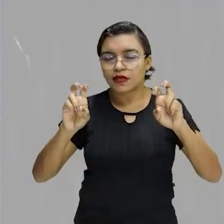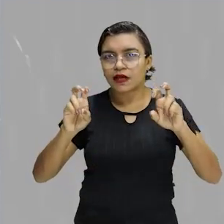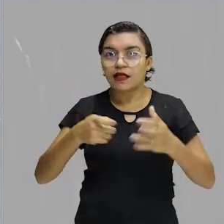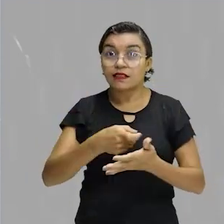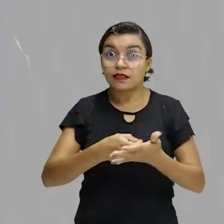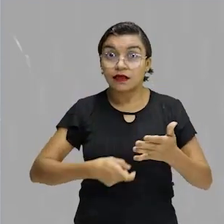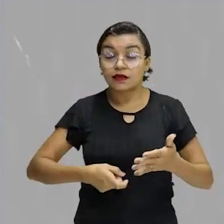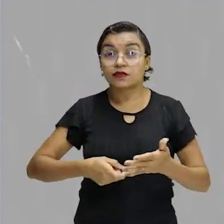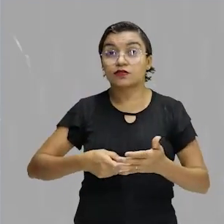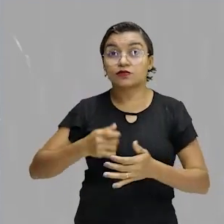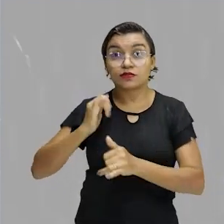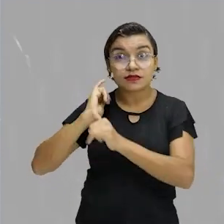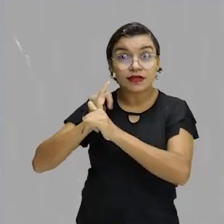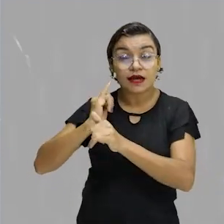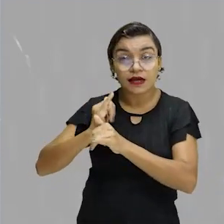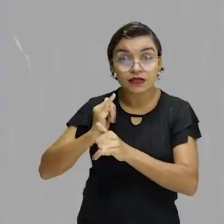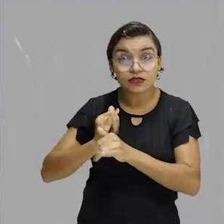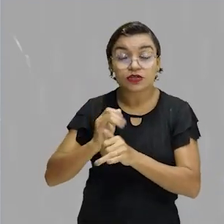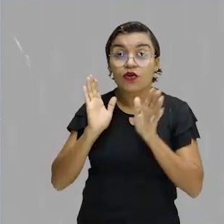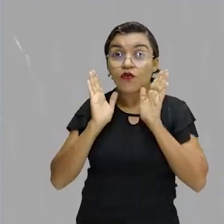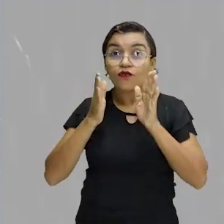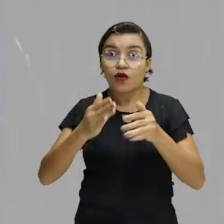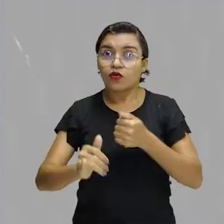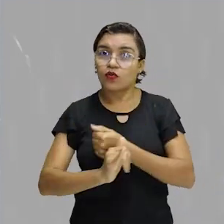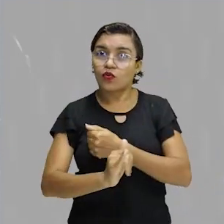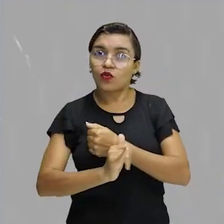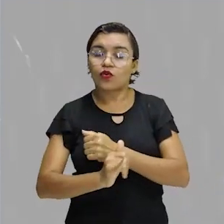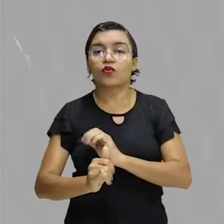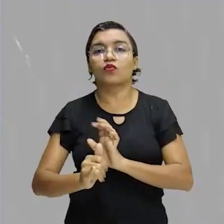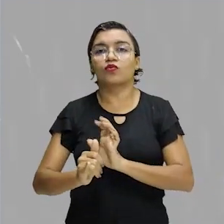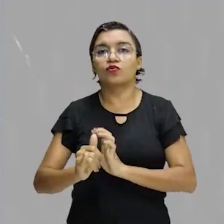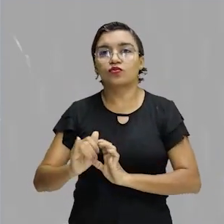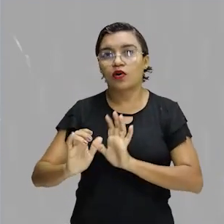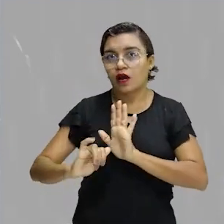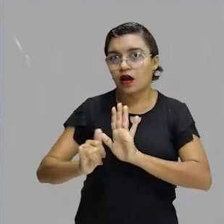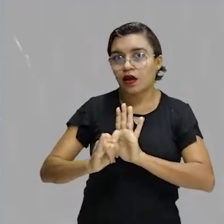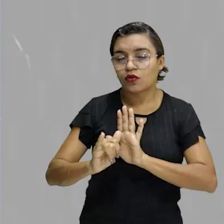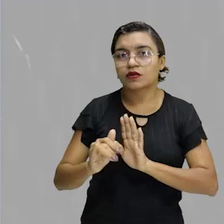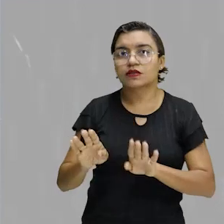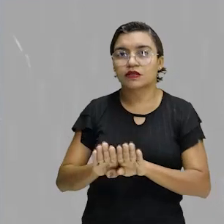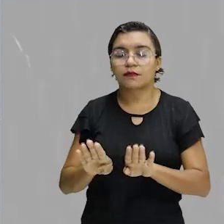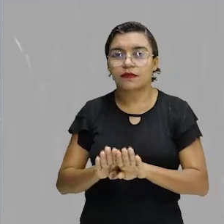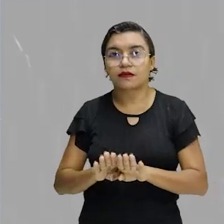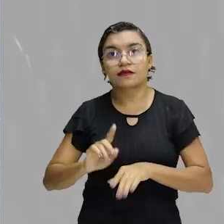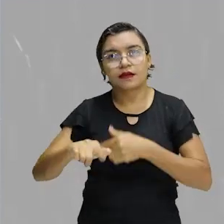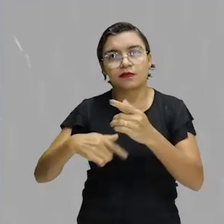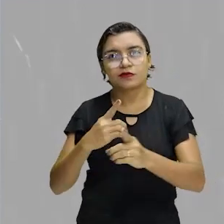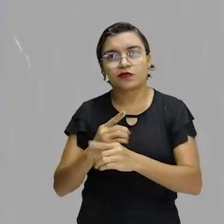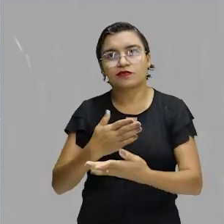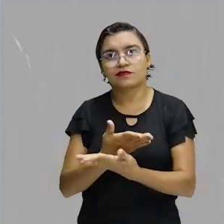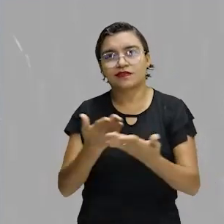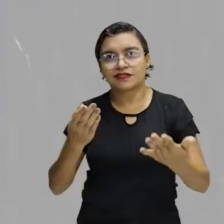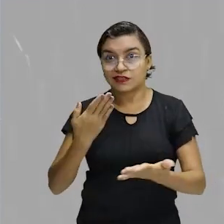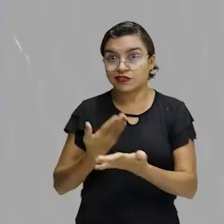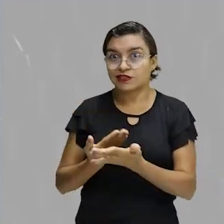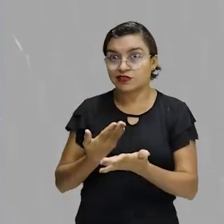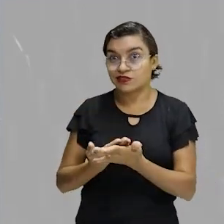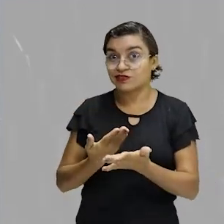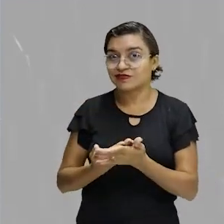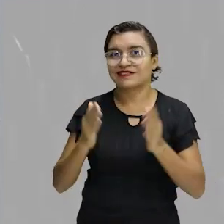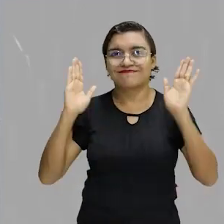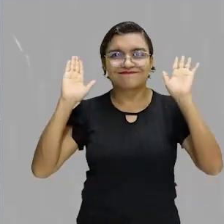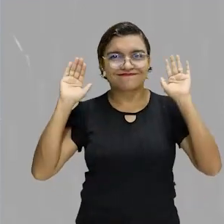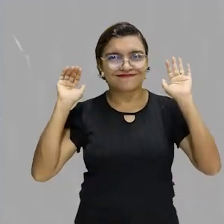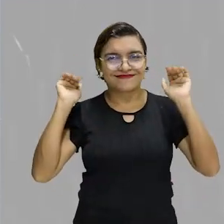com o foco nos contos, nas crônicas e nos diários. Até a próxima, estudem, fiquem bem, bye bye!